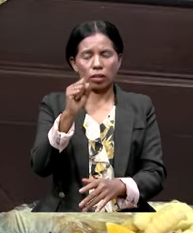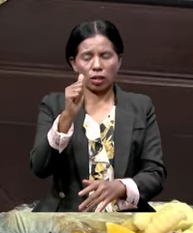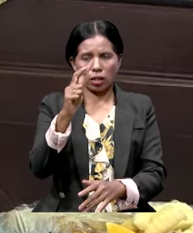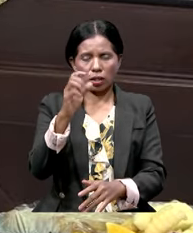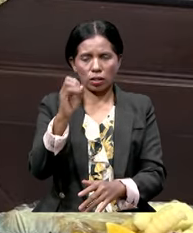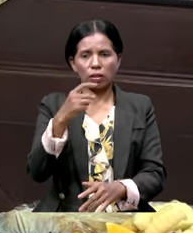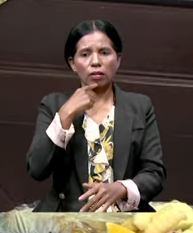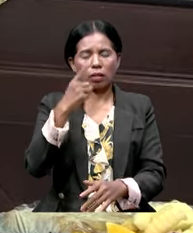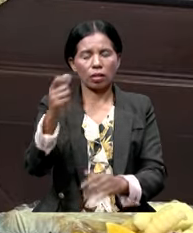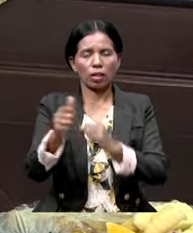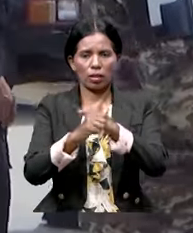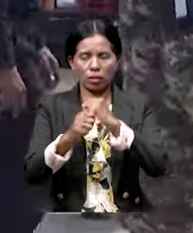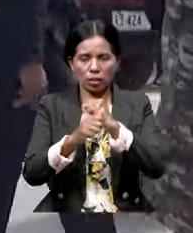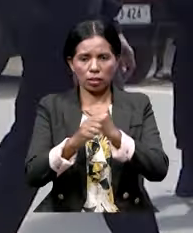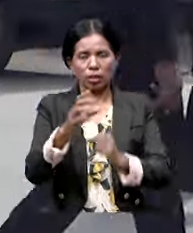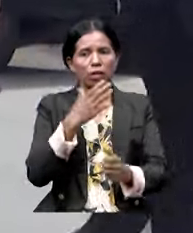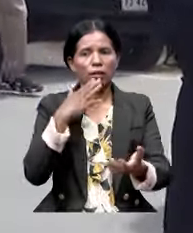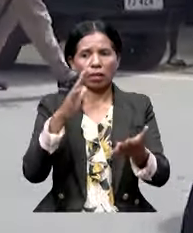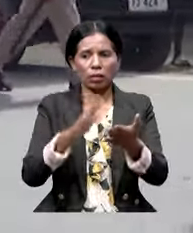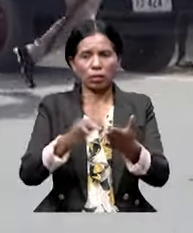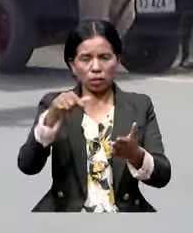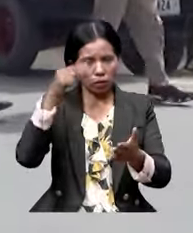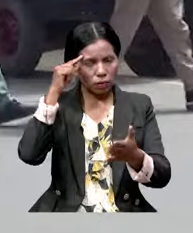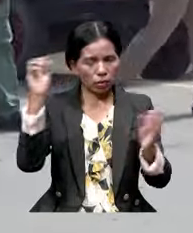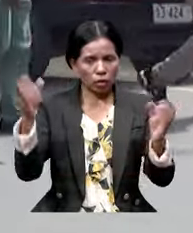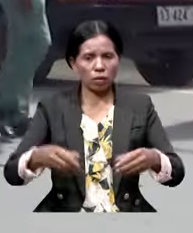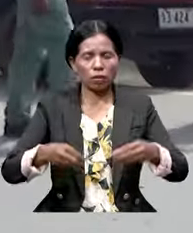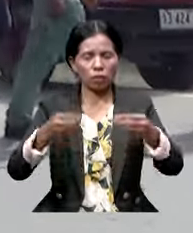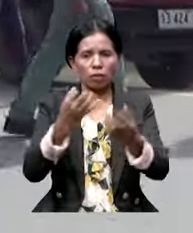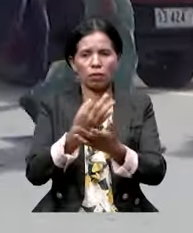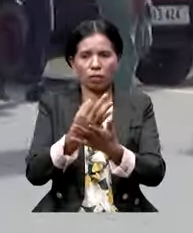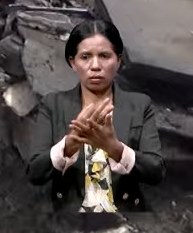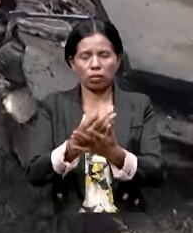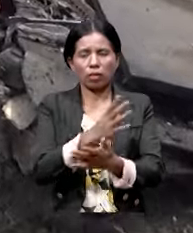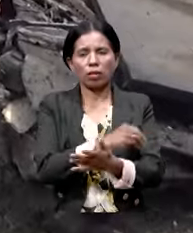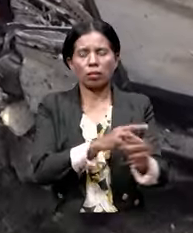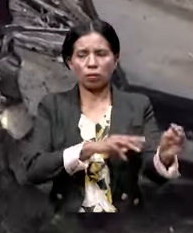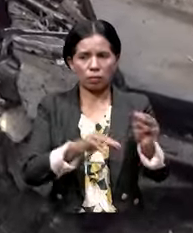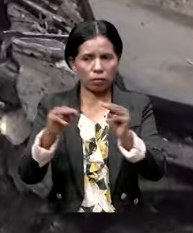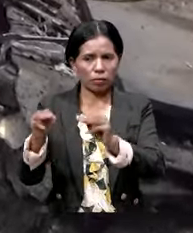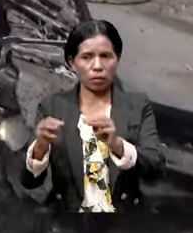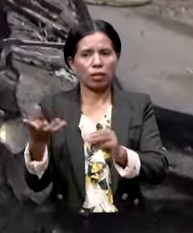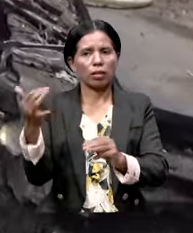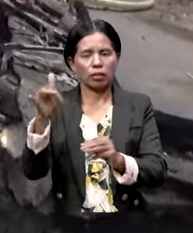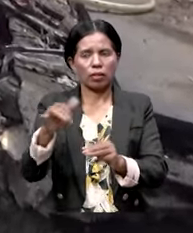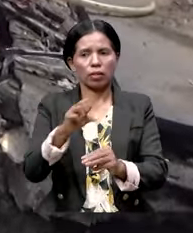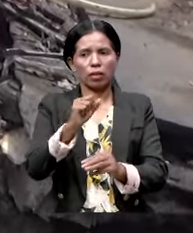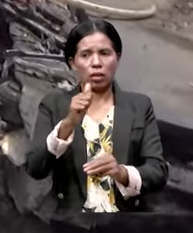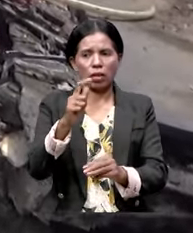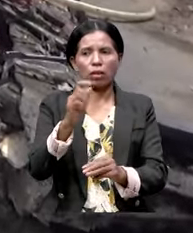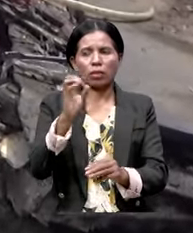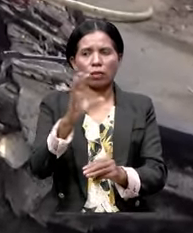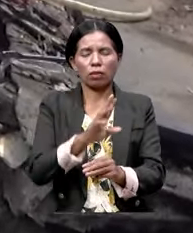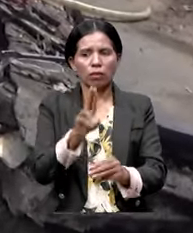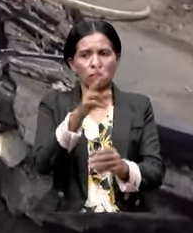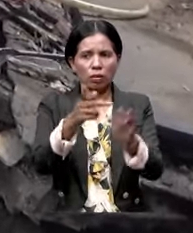também considera ação ne brutalismo no governo la fo uluk indemnização molo calo evicção. Se a toha sai comunidade ne be